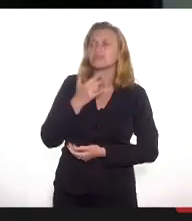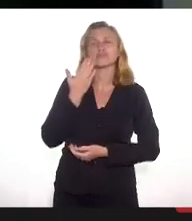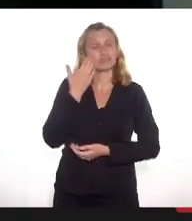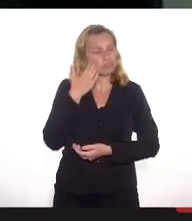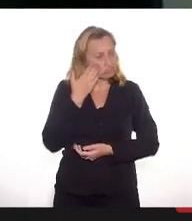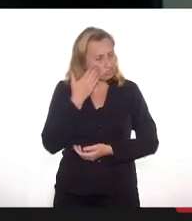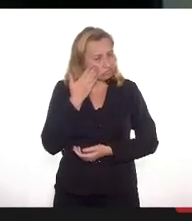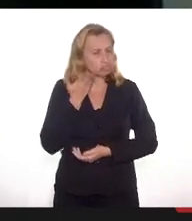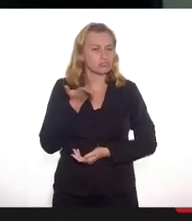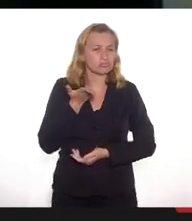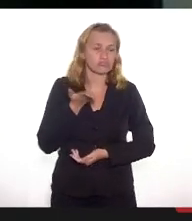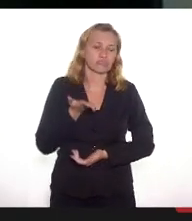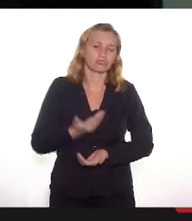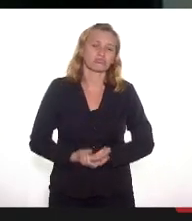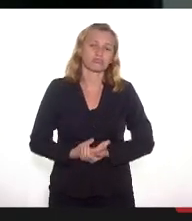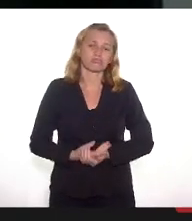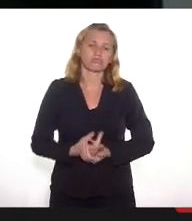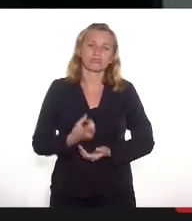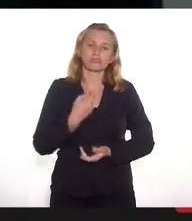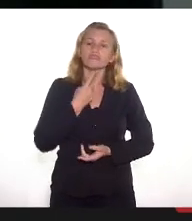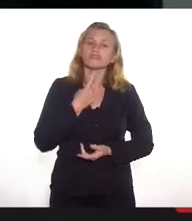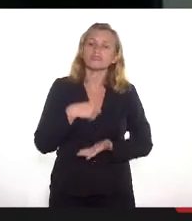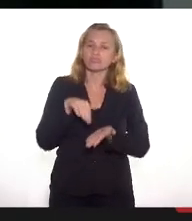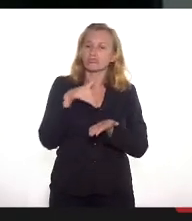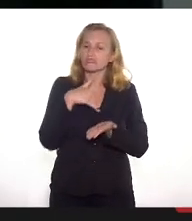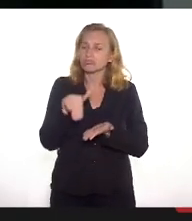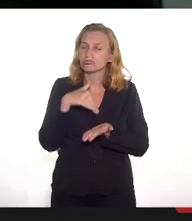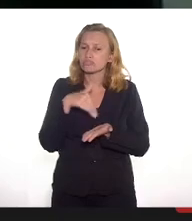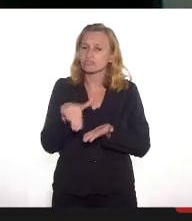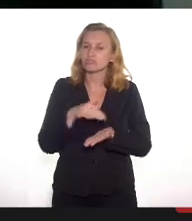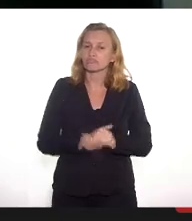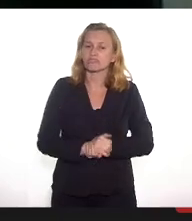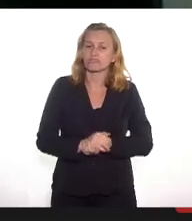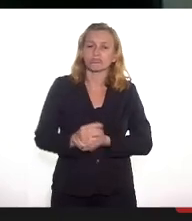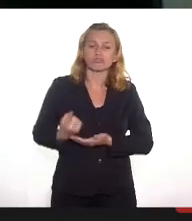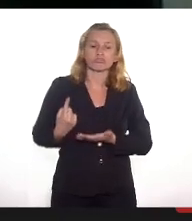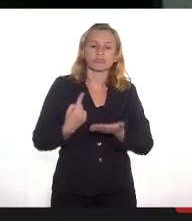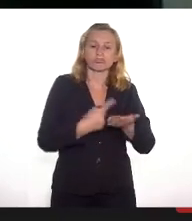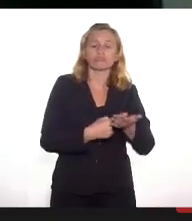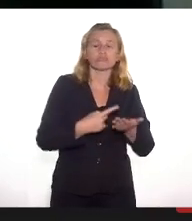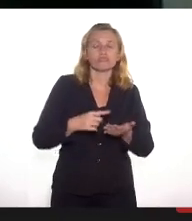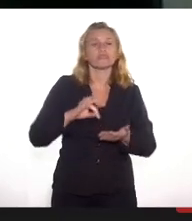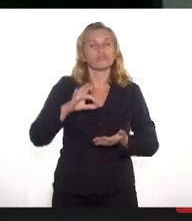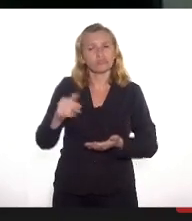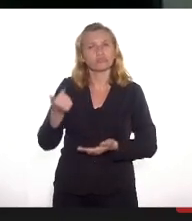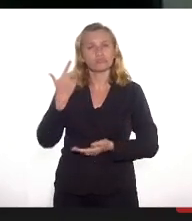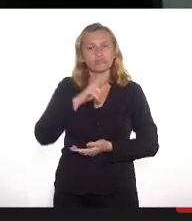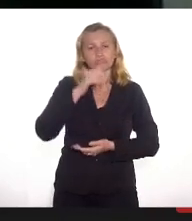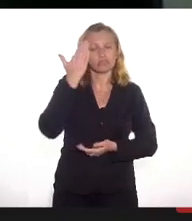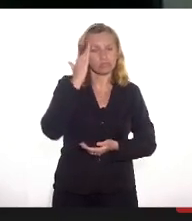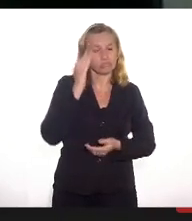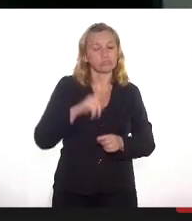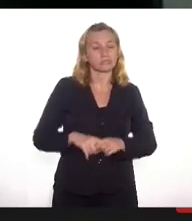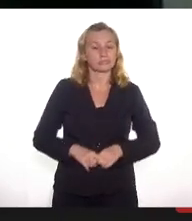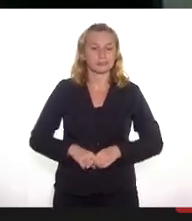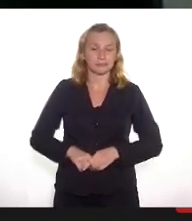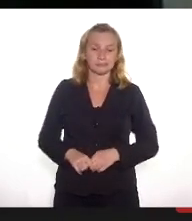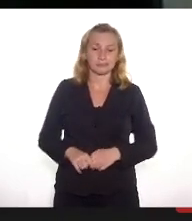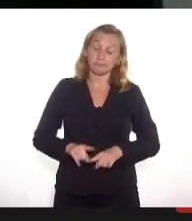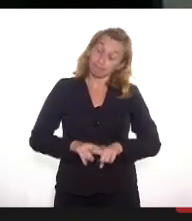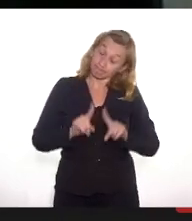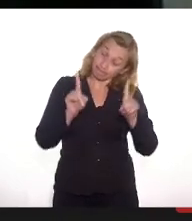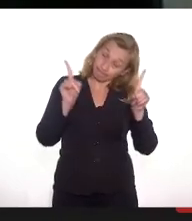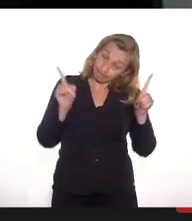entender esse desejo da secretaria de pactuar tudo isso a gente consegue entender né